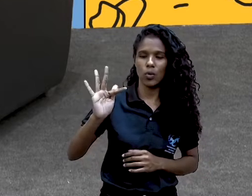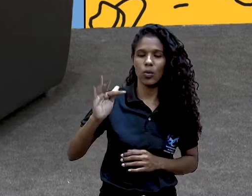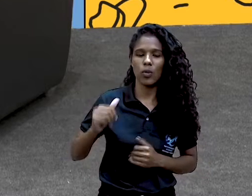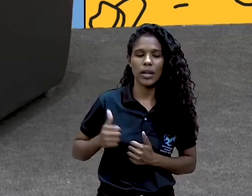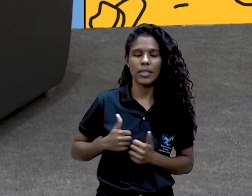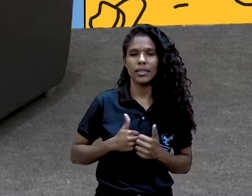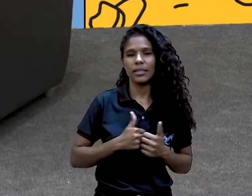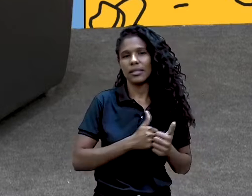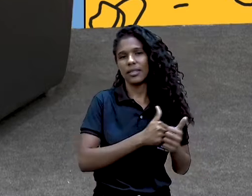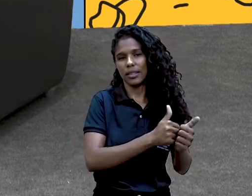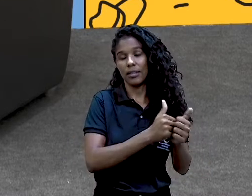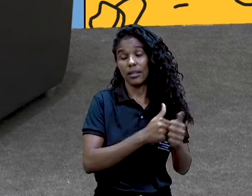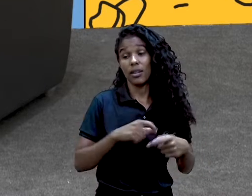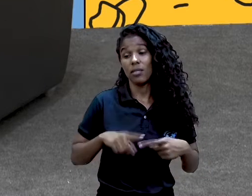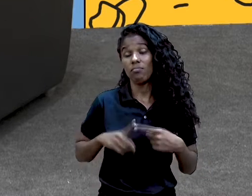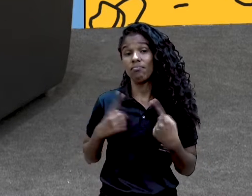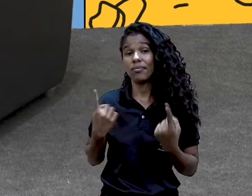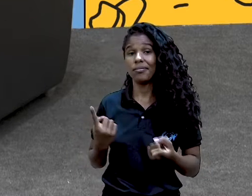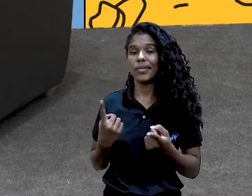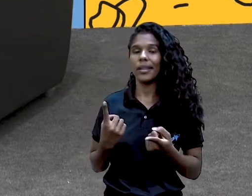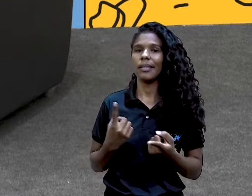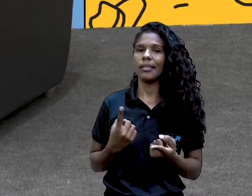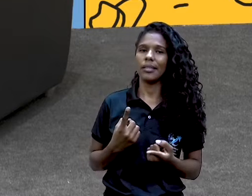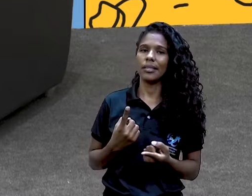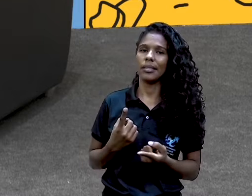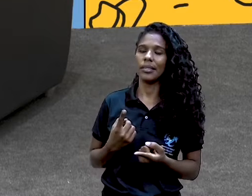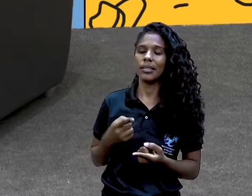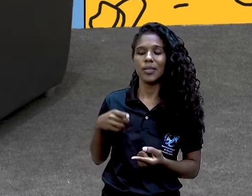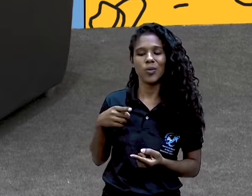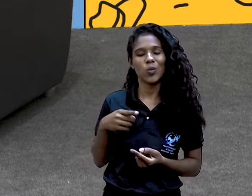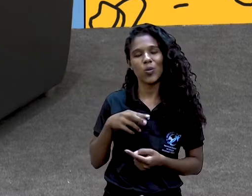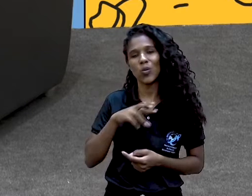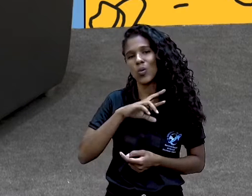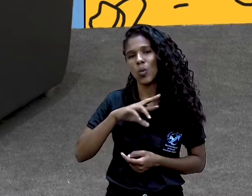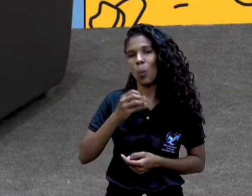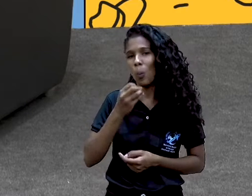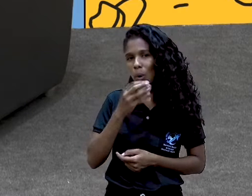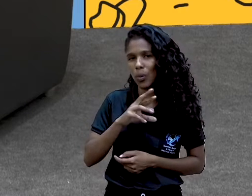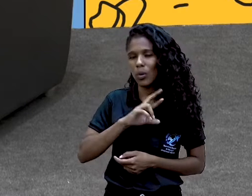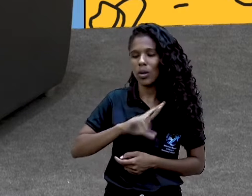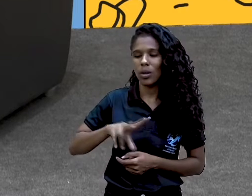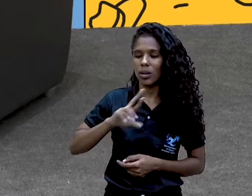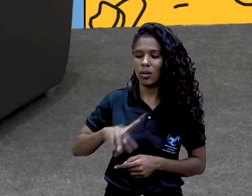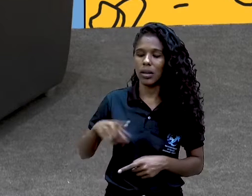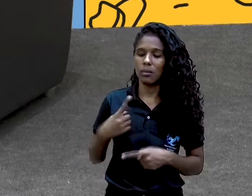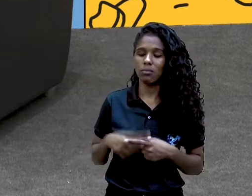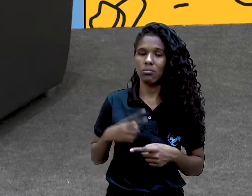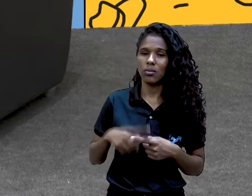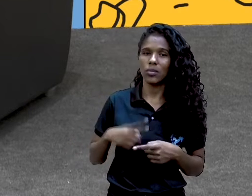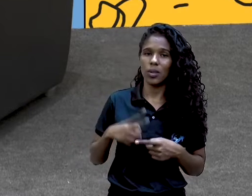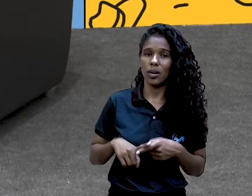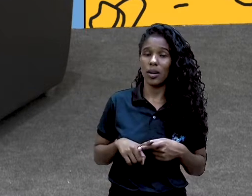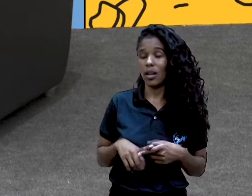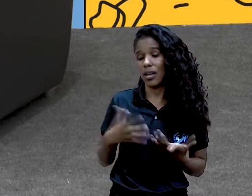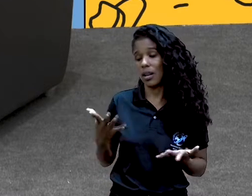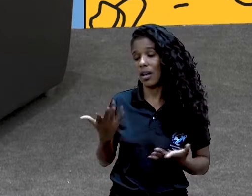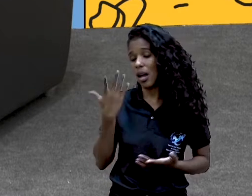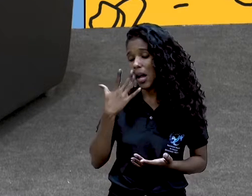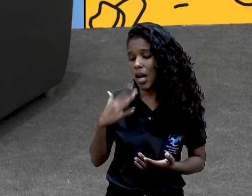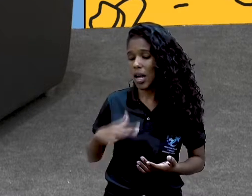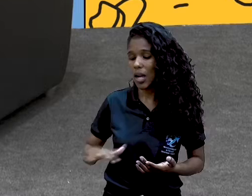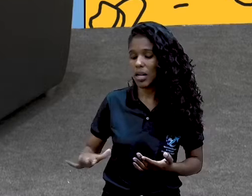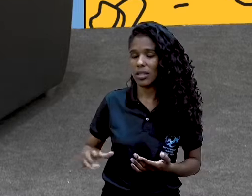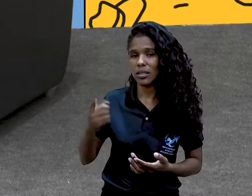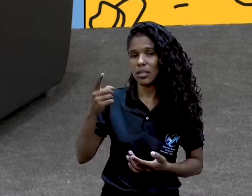na verdade, essa criança está sendo limitada a pensar de uma única forma, sendo que ela tem na sua vida